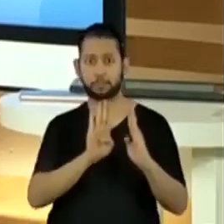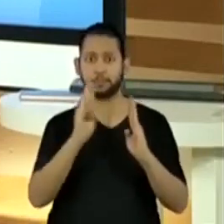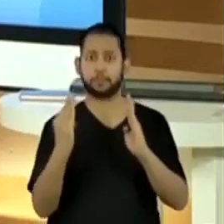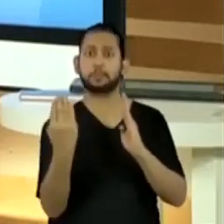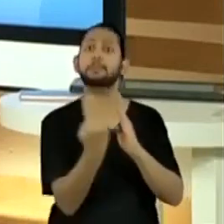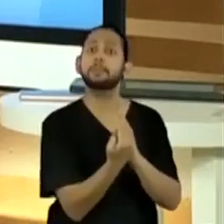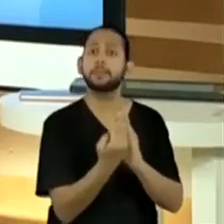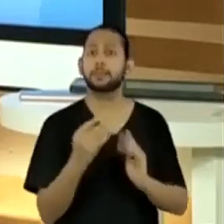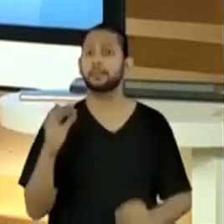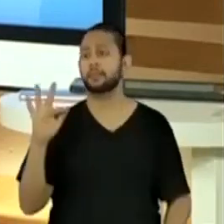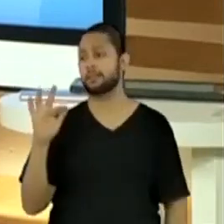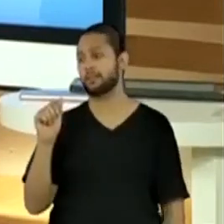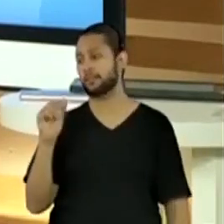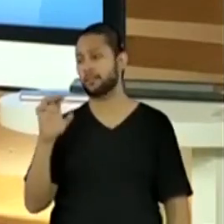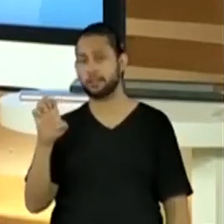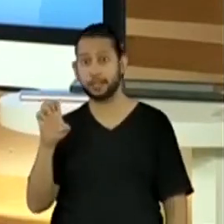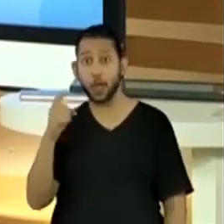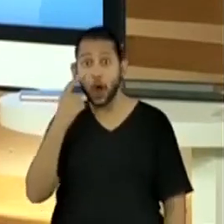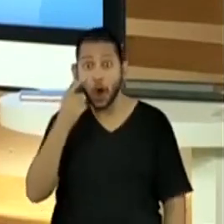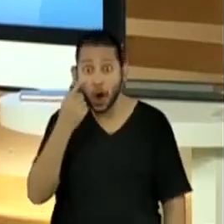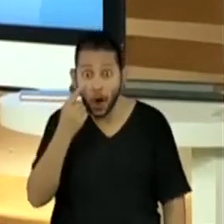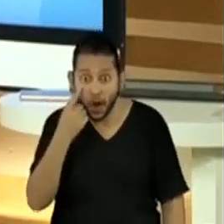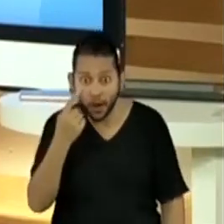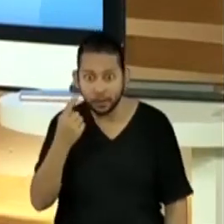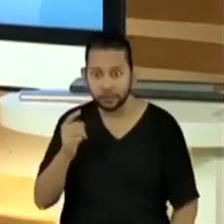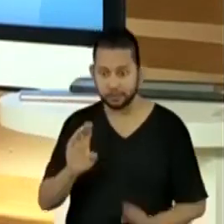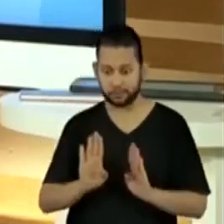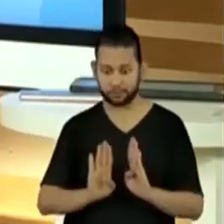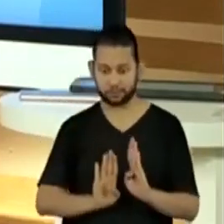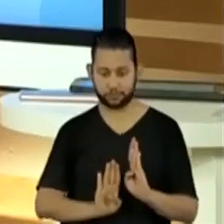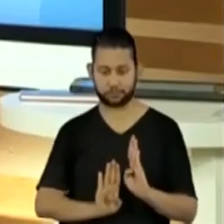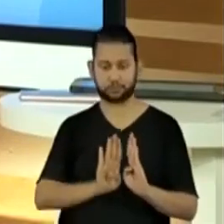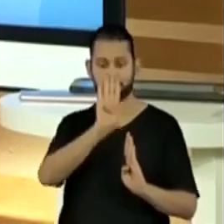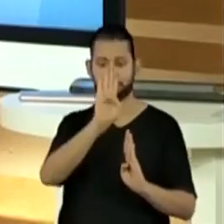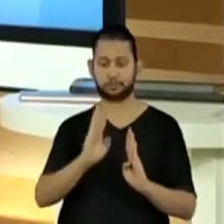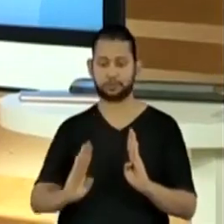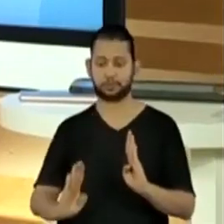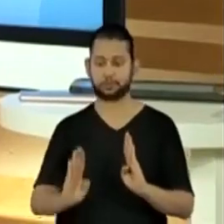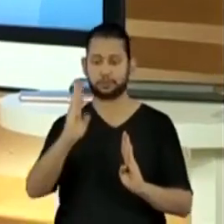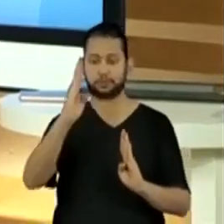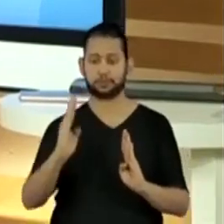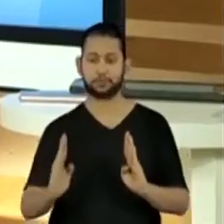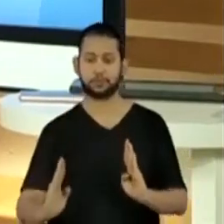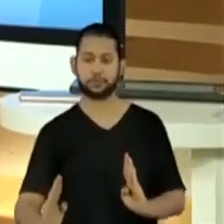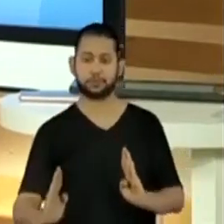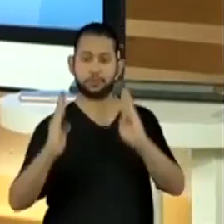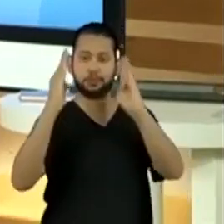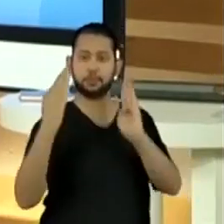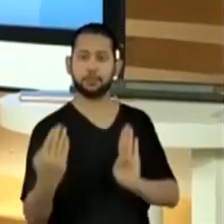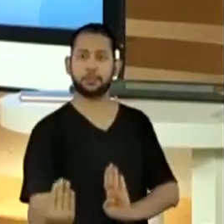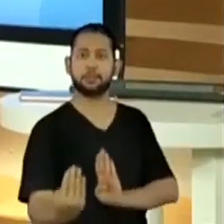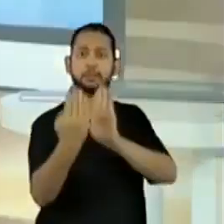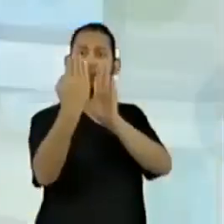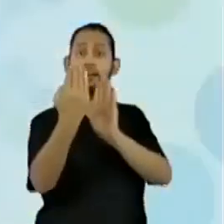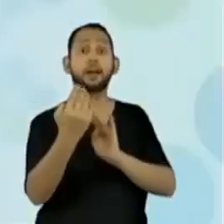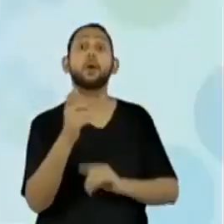prisma, ao redor dele, as faces têm formato de retângulo. Olha aqui,